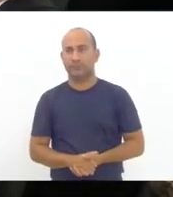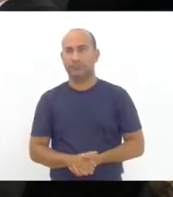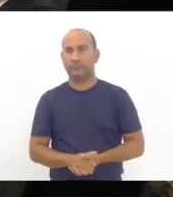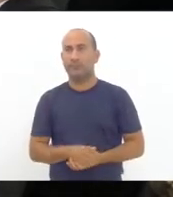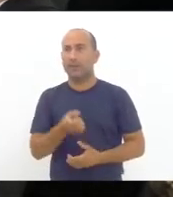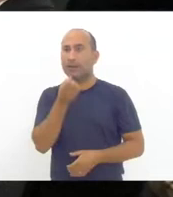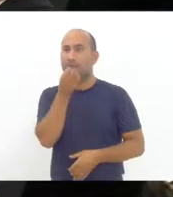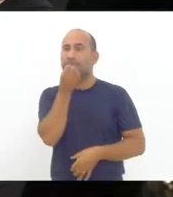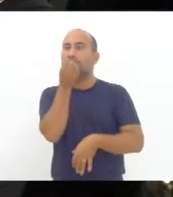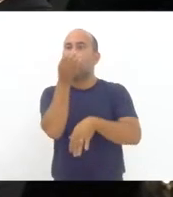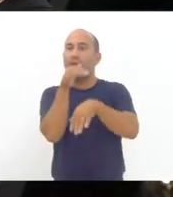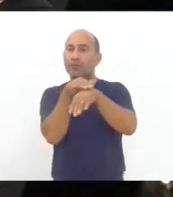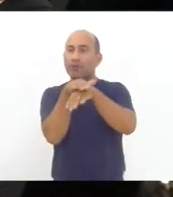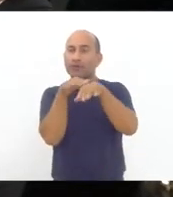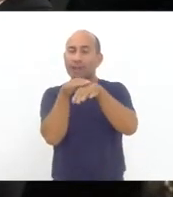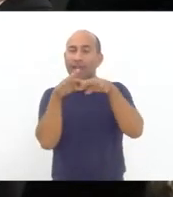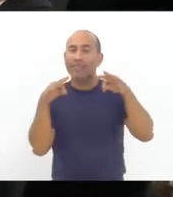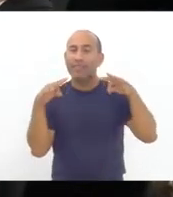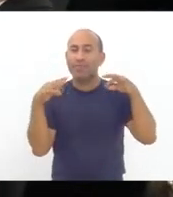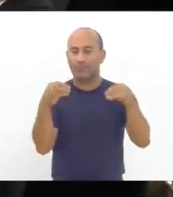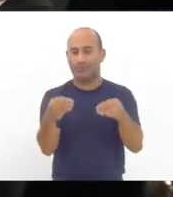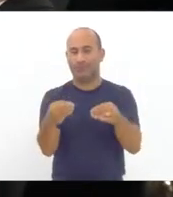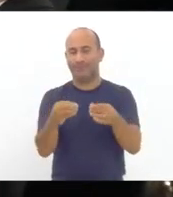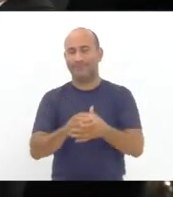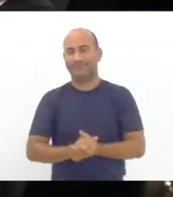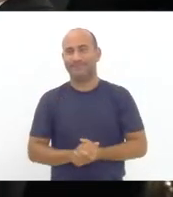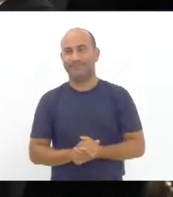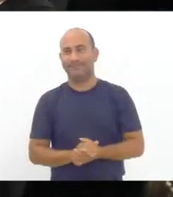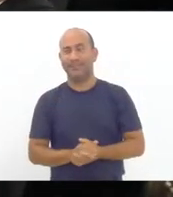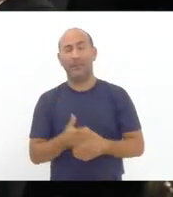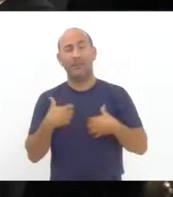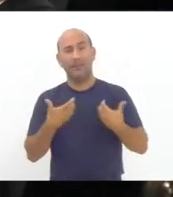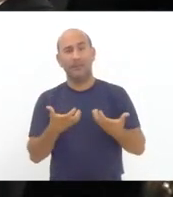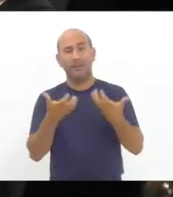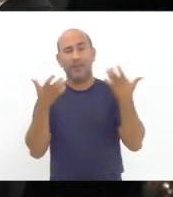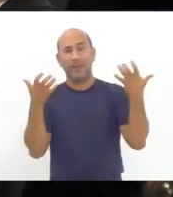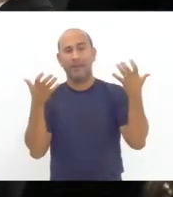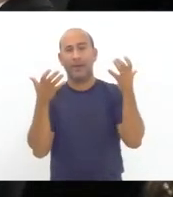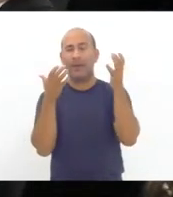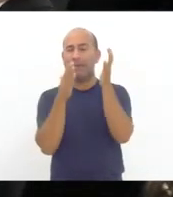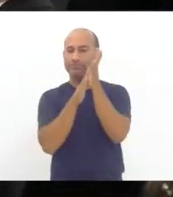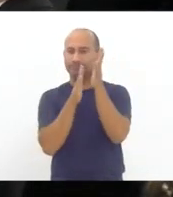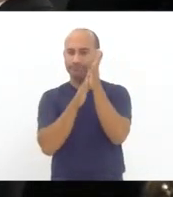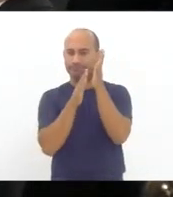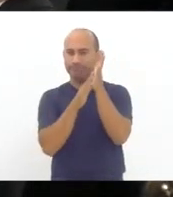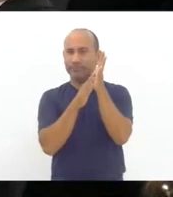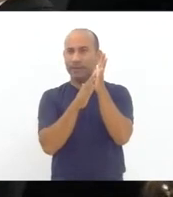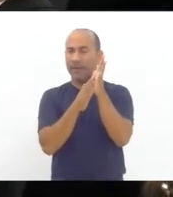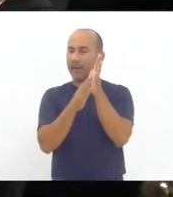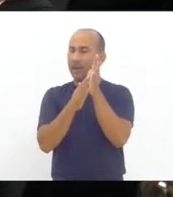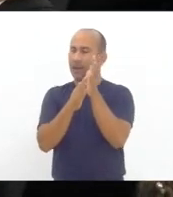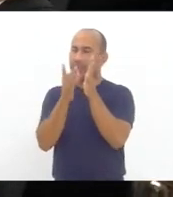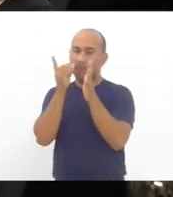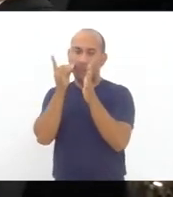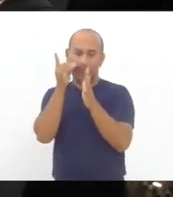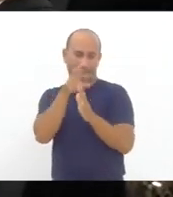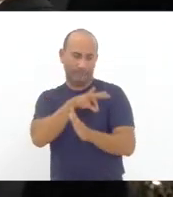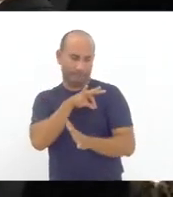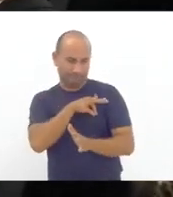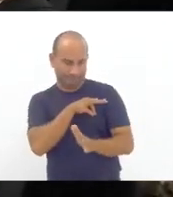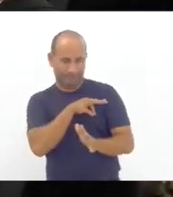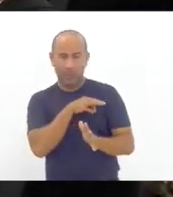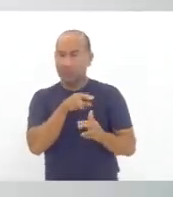Boa noite a todas e todos queria parabenizar aqui a nossa deputada duplamente